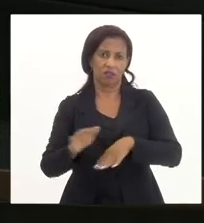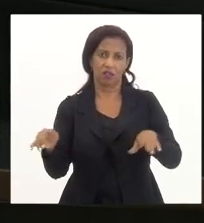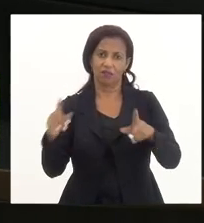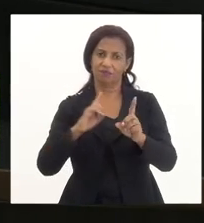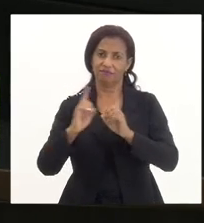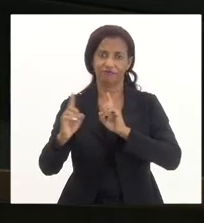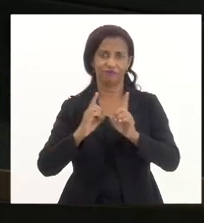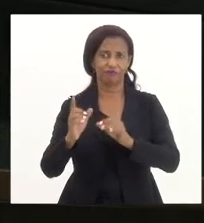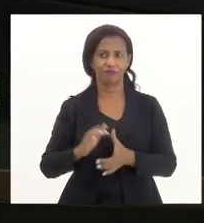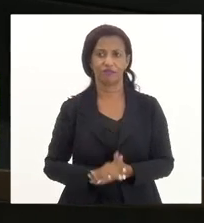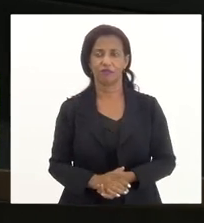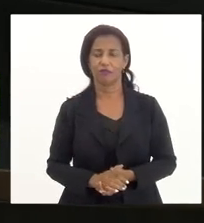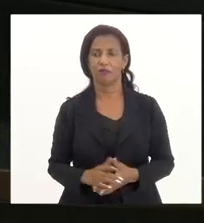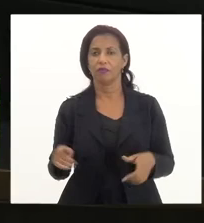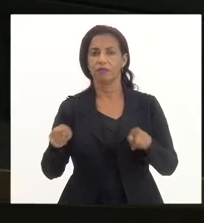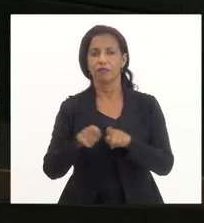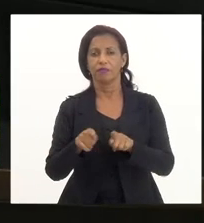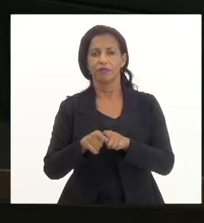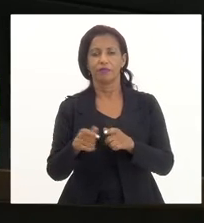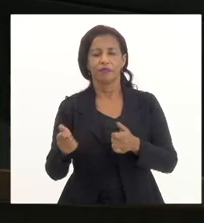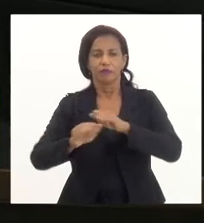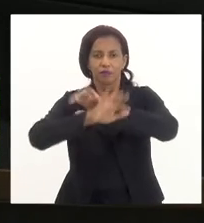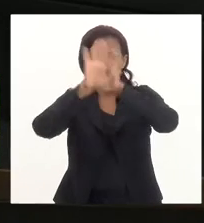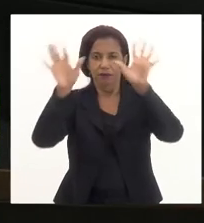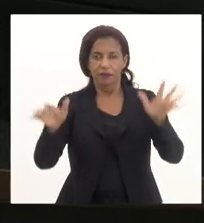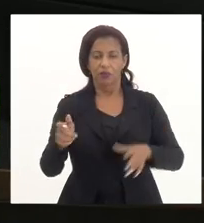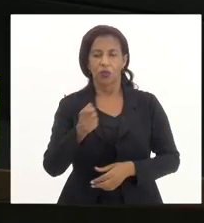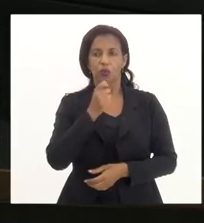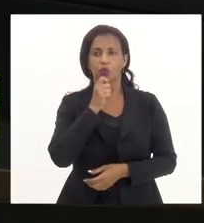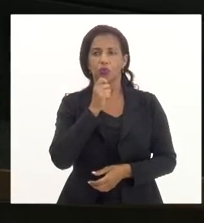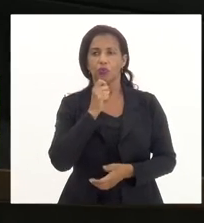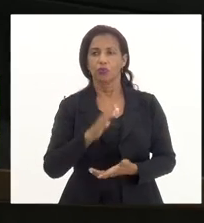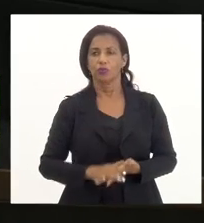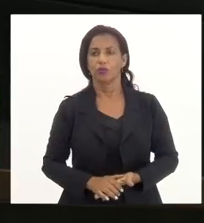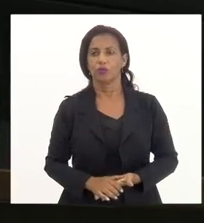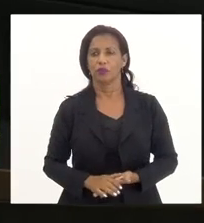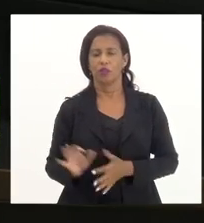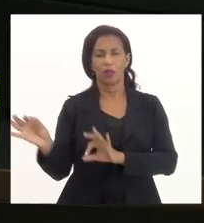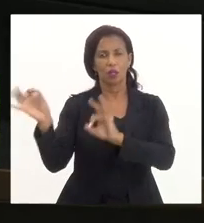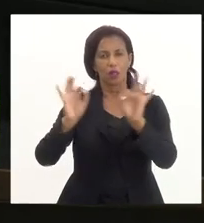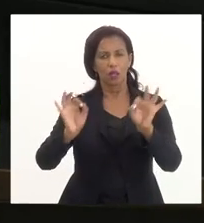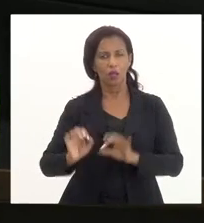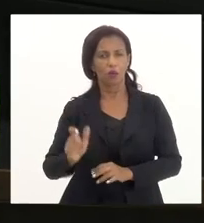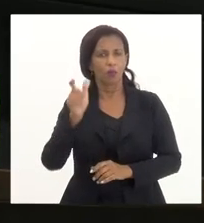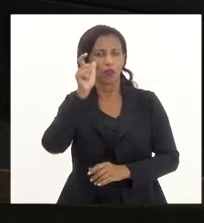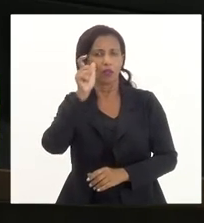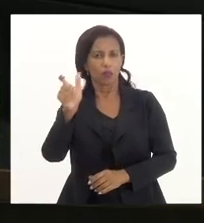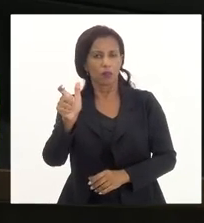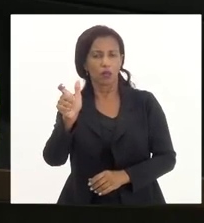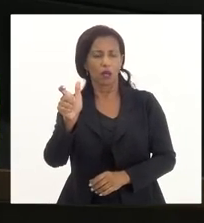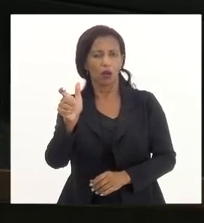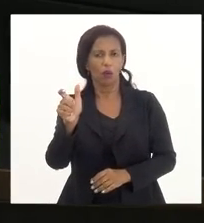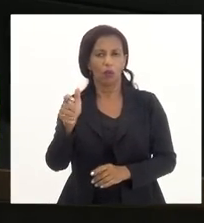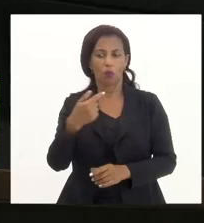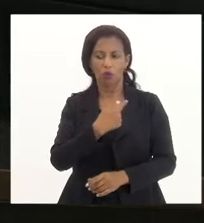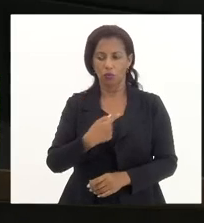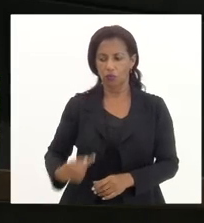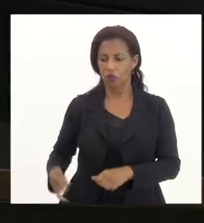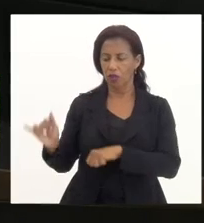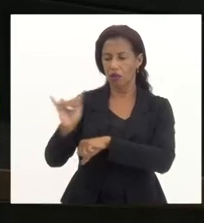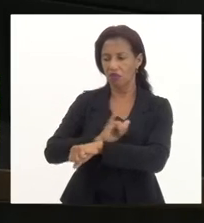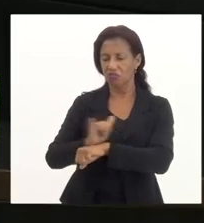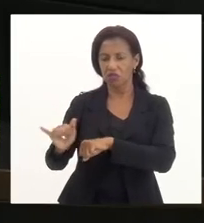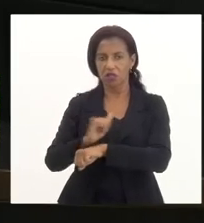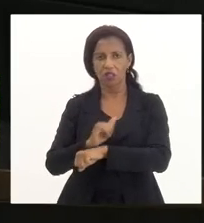dessa discussão Queria também deixar claro que não houve nenhuma intenção por parte do governo nem estratégia